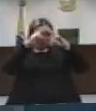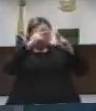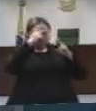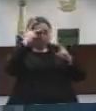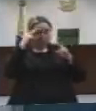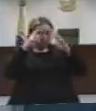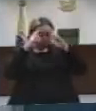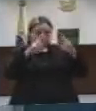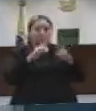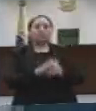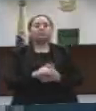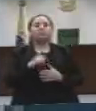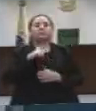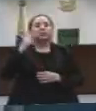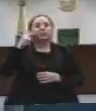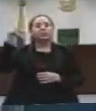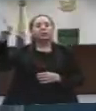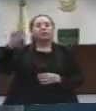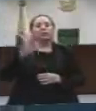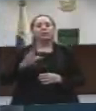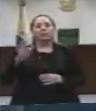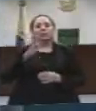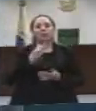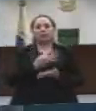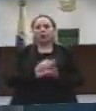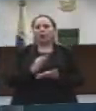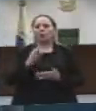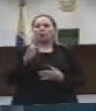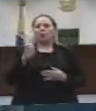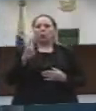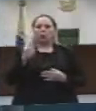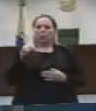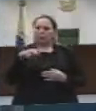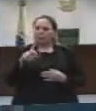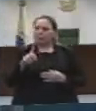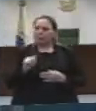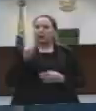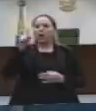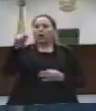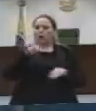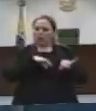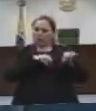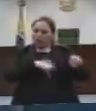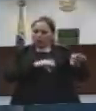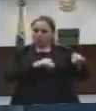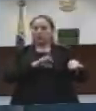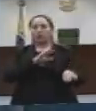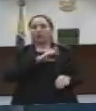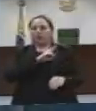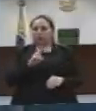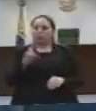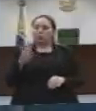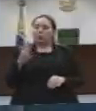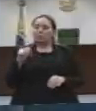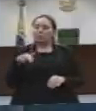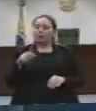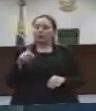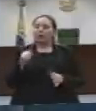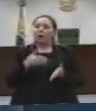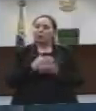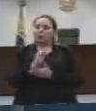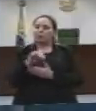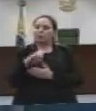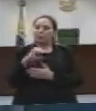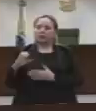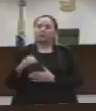São Paulo a Faculdade de Teologia da Umbanda E lá se ensina a religião da Umbanda num curso superior registado pelo MEC aqui em São